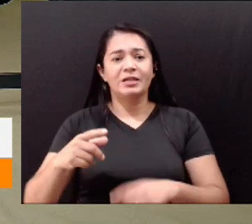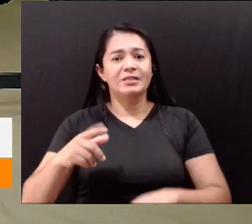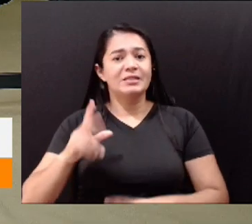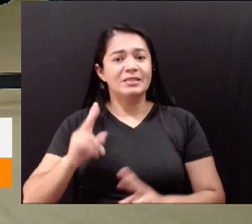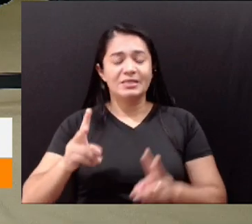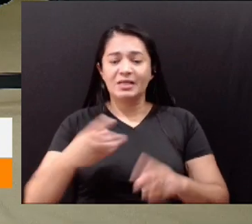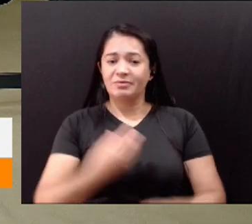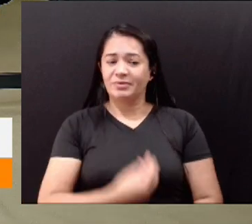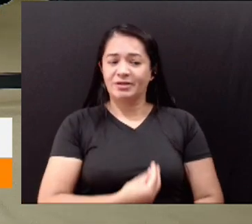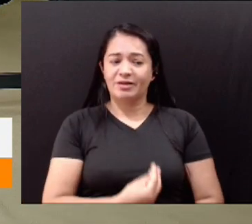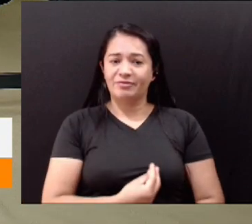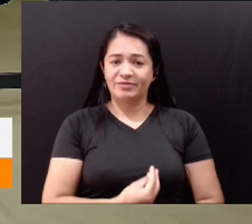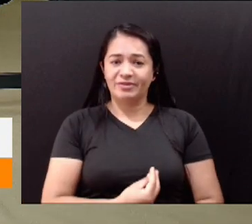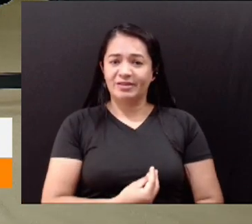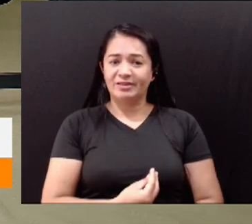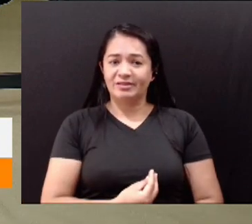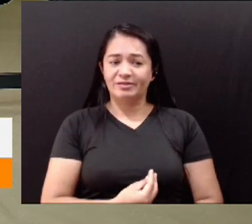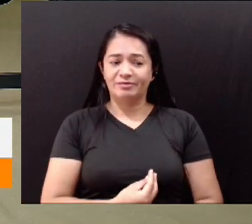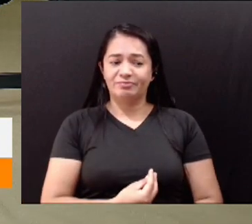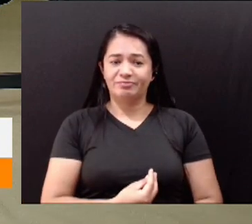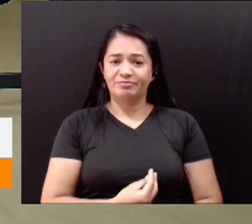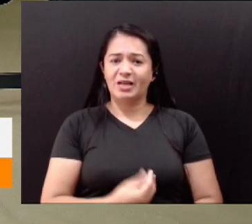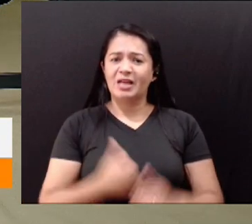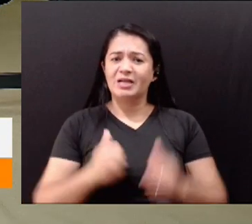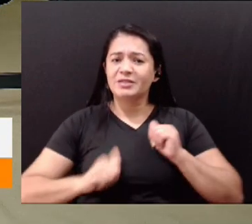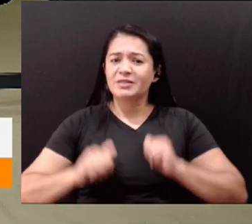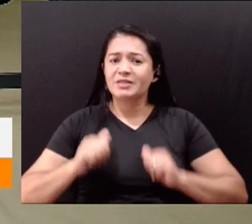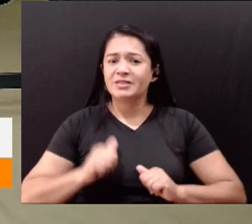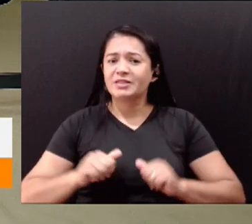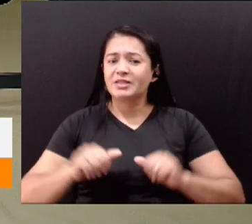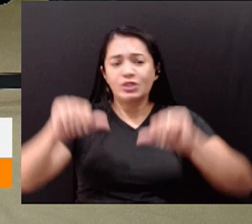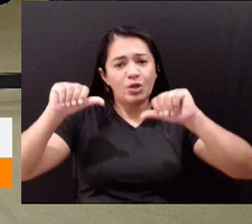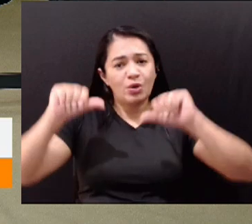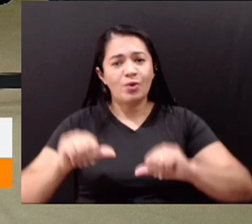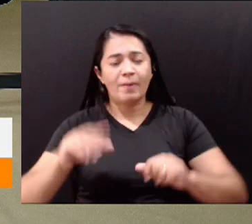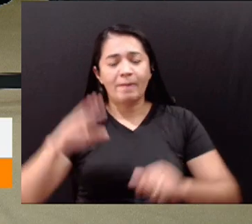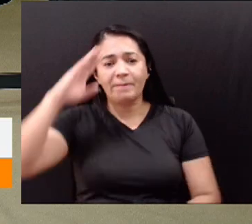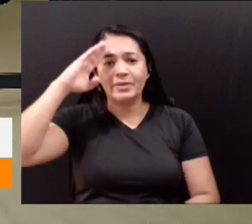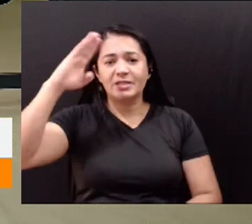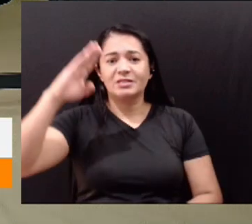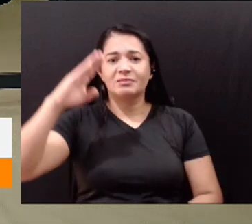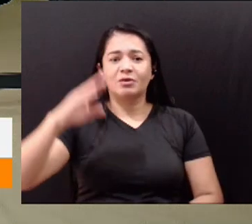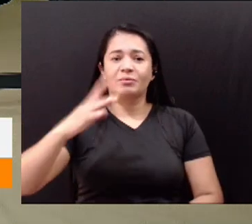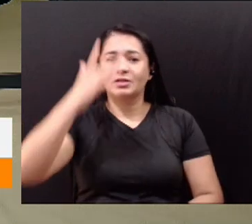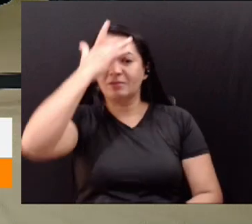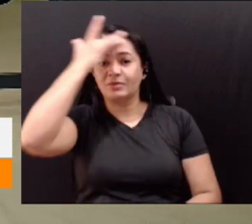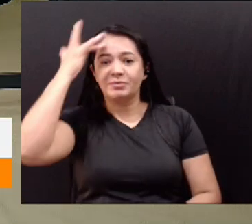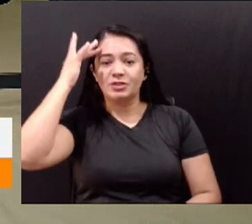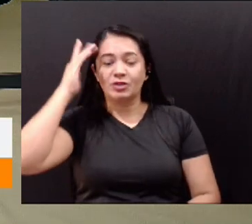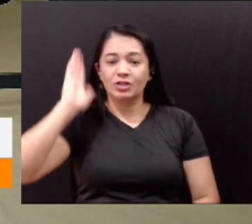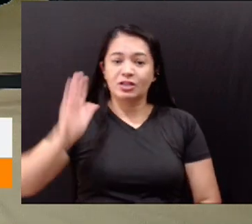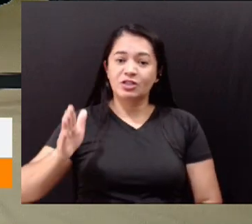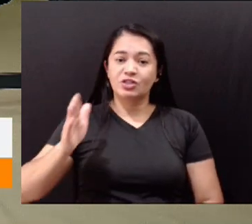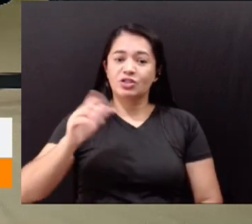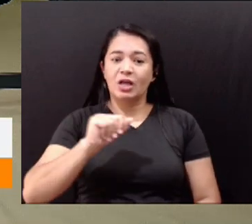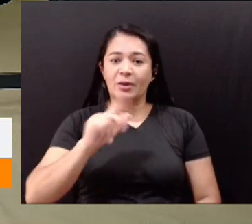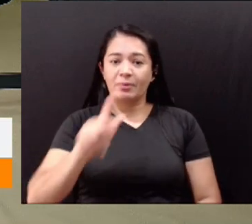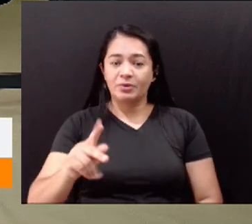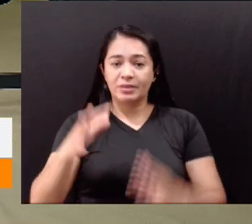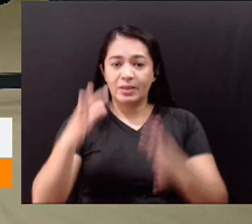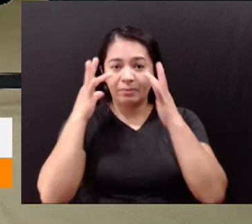ociosidade, ela não é boa, mas principalmente para quem já está aposentado, é preciso ficar atento com essa questão de estar ocioso, né,